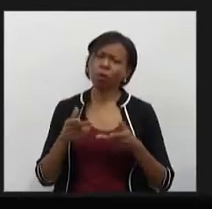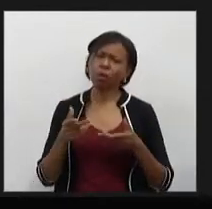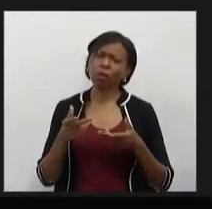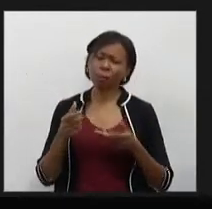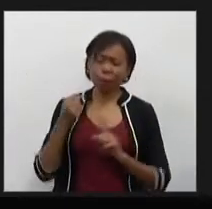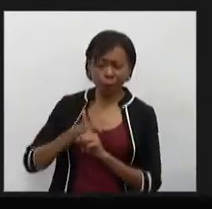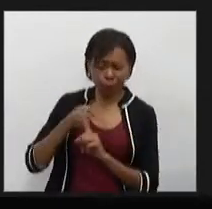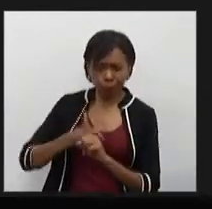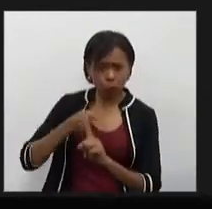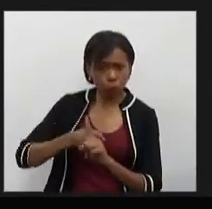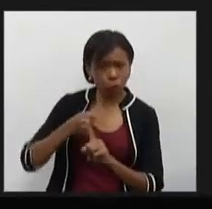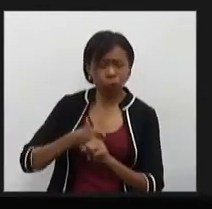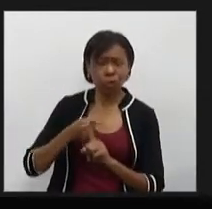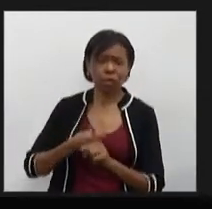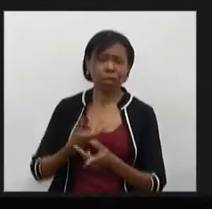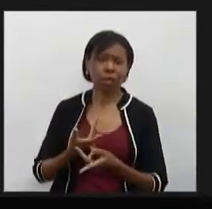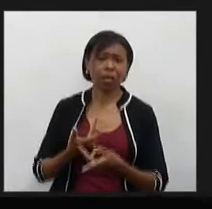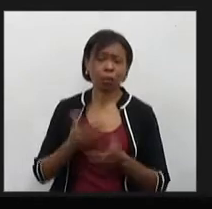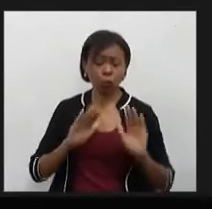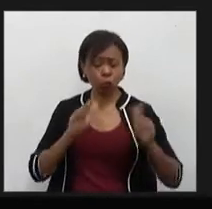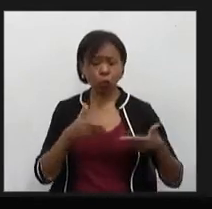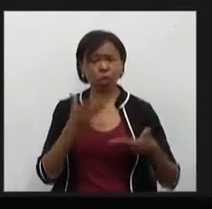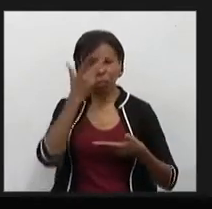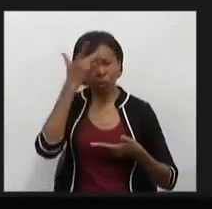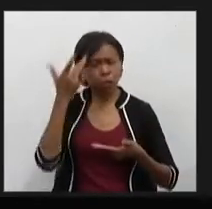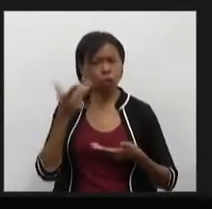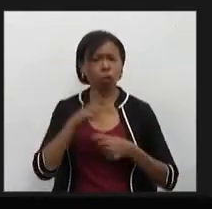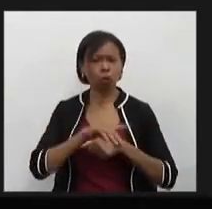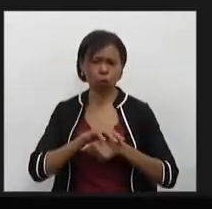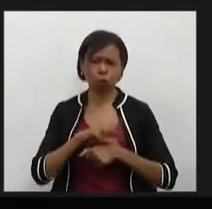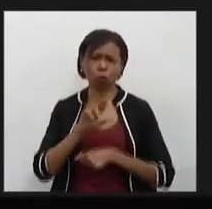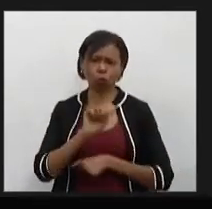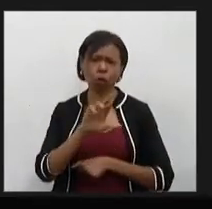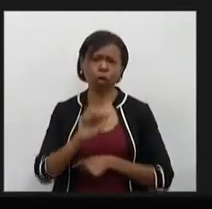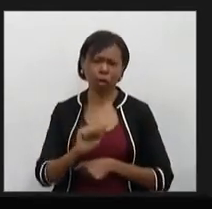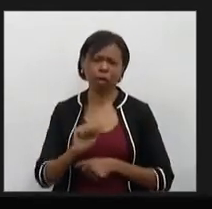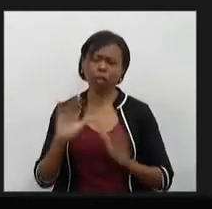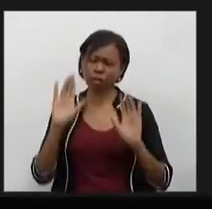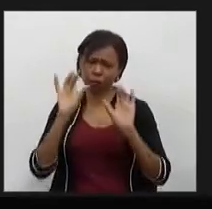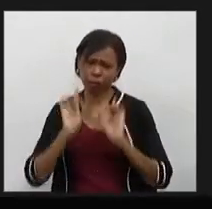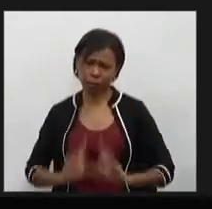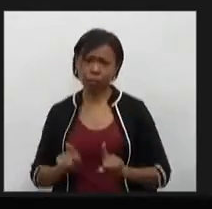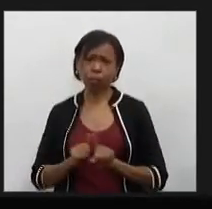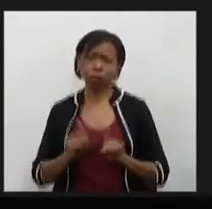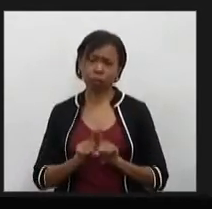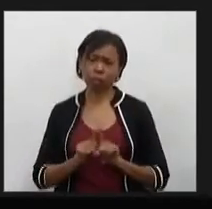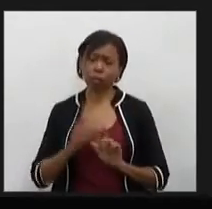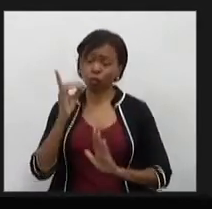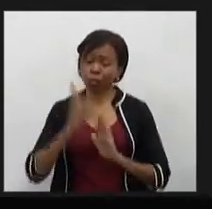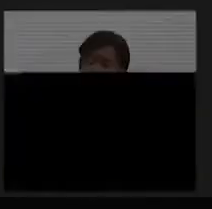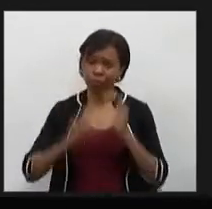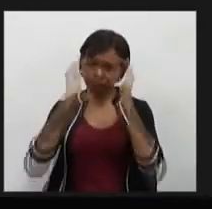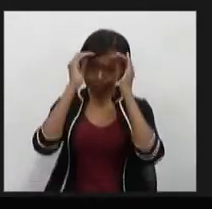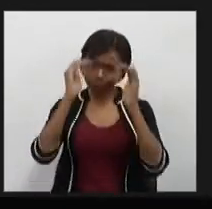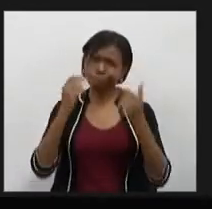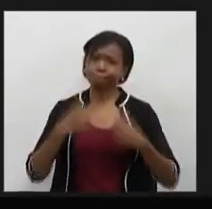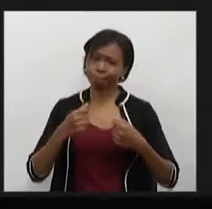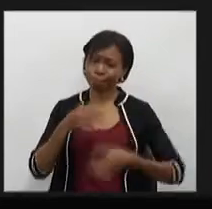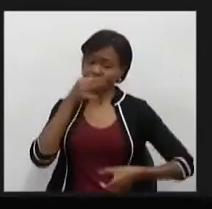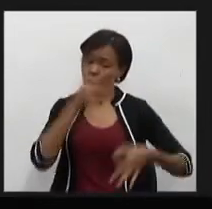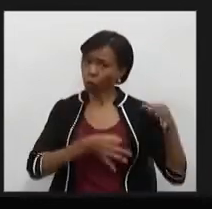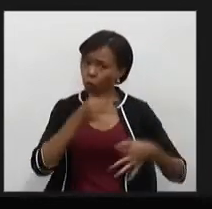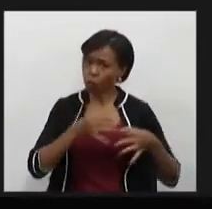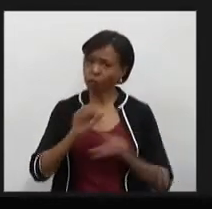já lutam diariamente para serem respeitadas e para terem os seus direitos respeitados na justiça e na